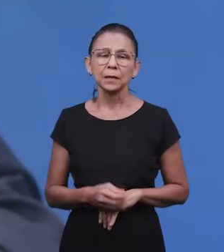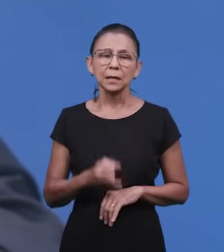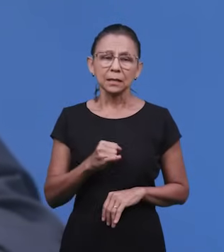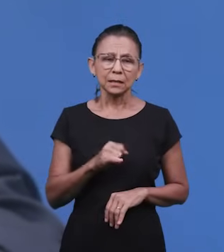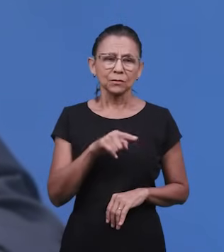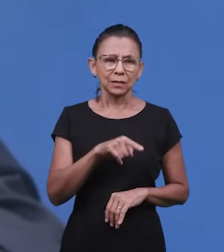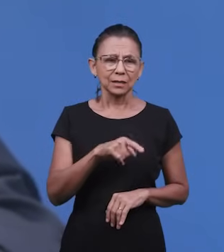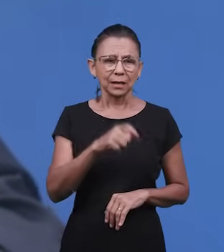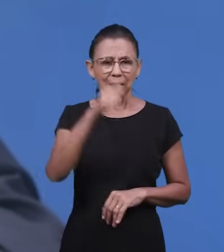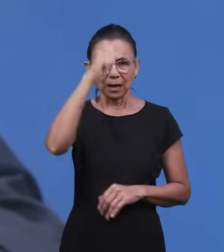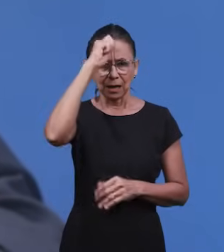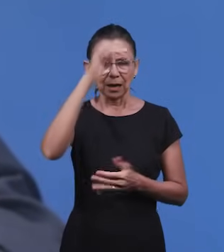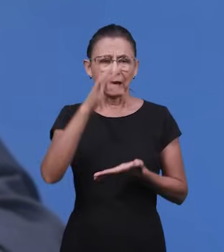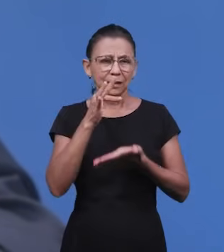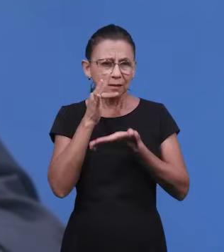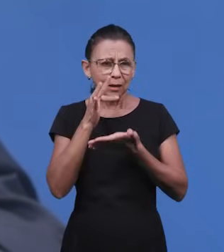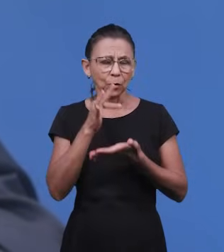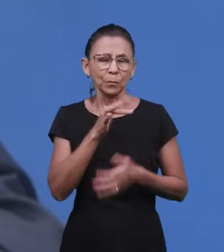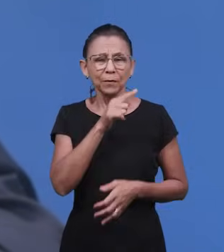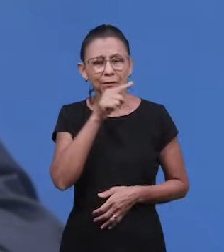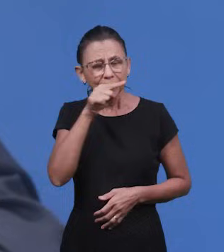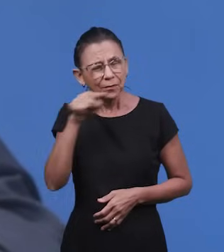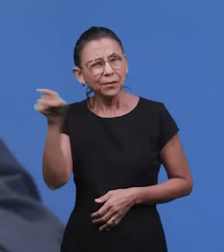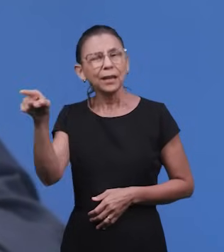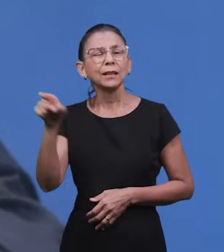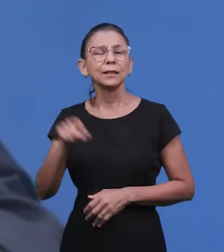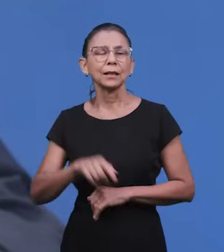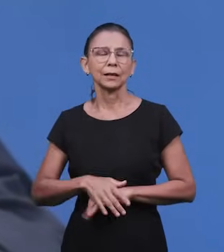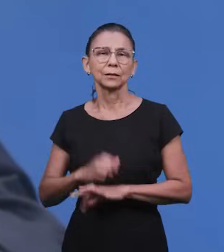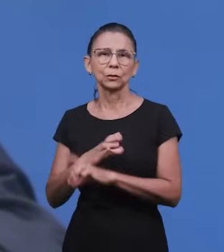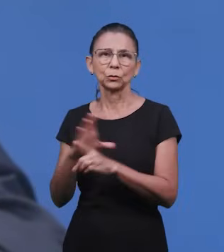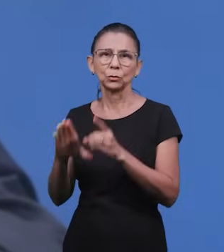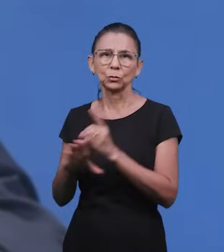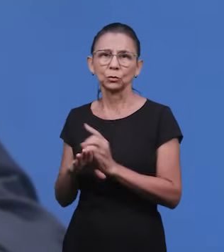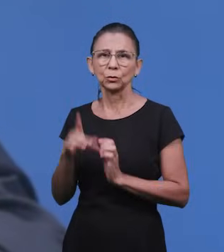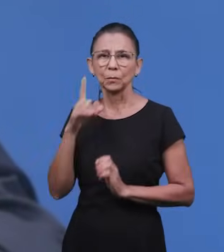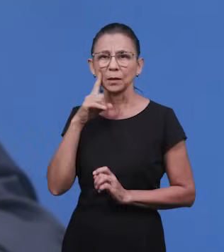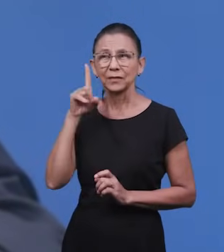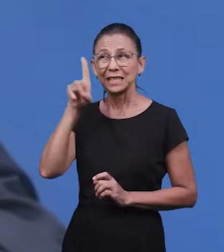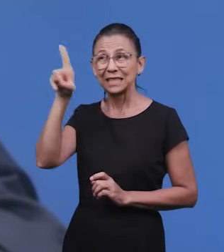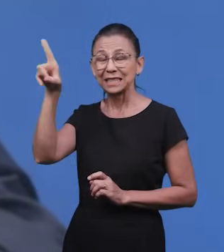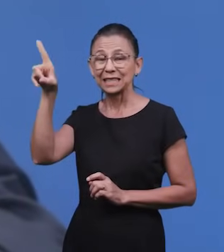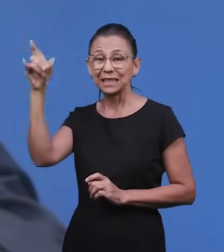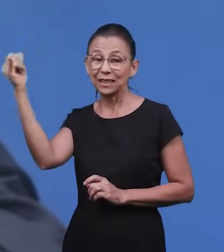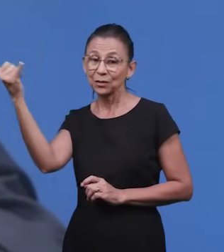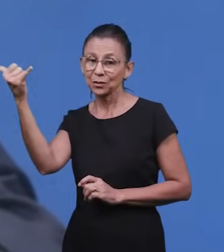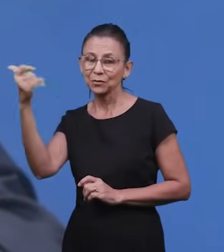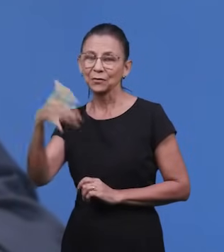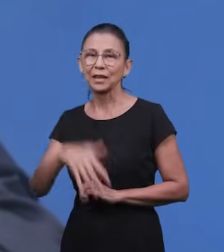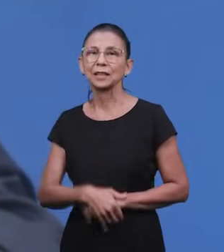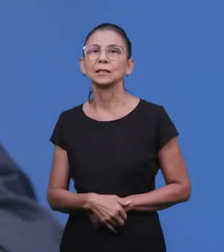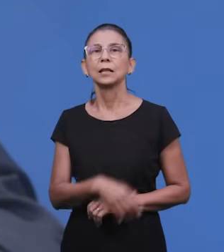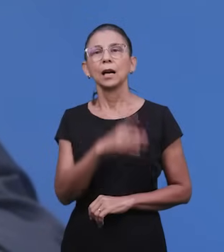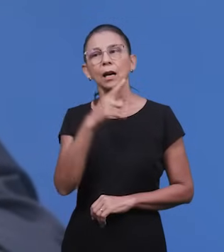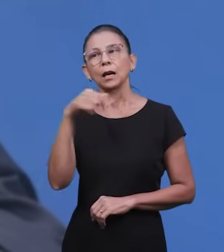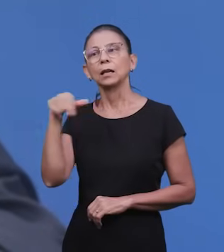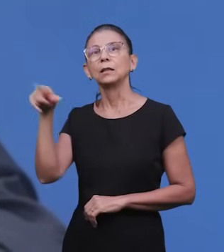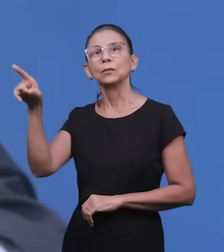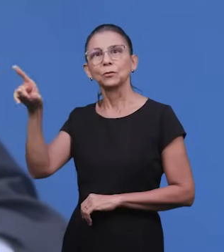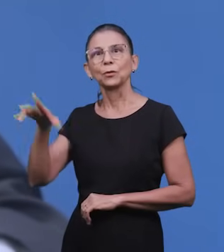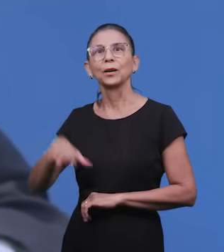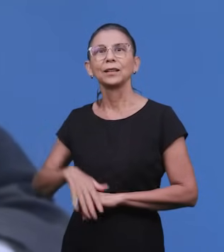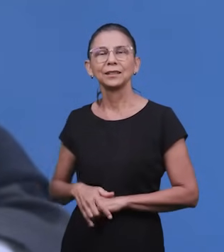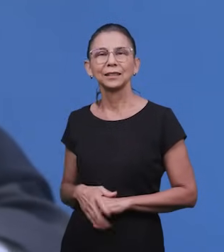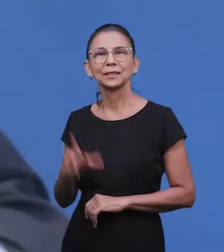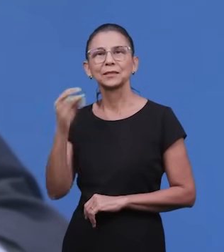senhor seja ateu, vai lá para ver se Deus fala ou não. E ele foi lá e recebeu uma